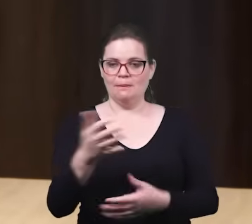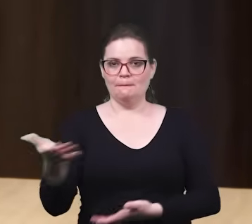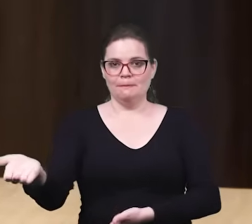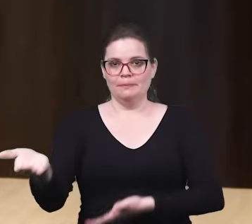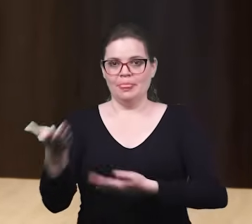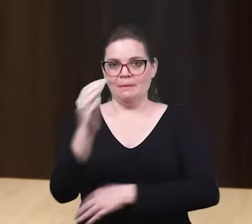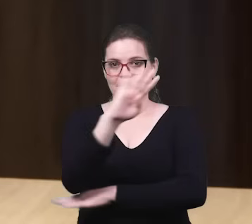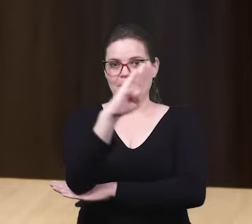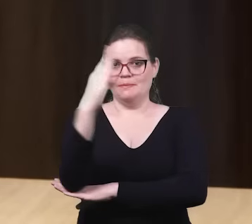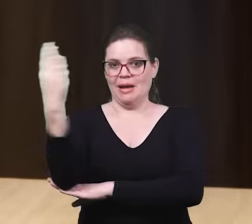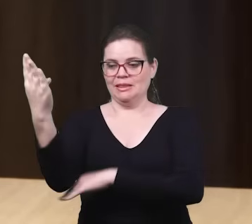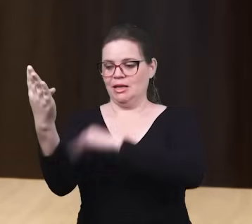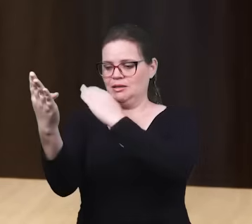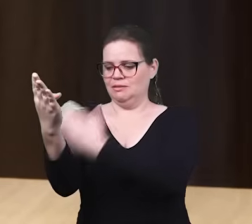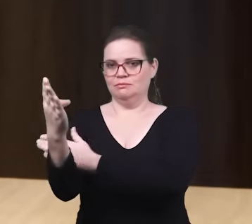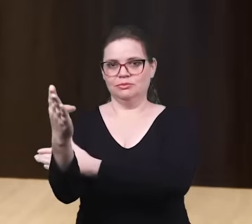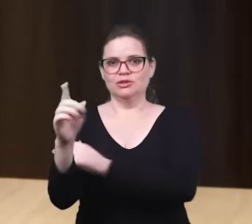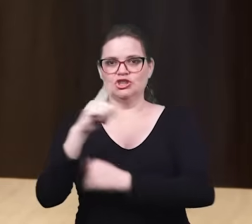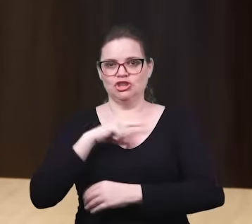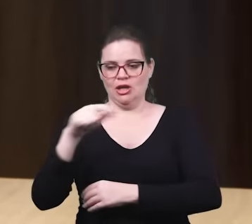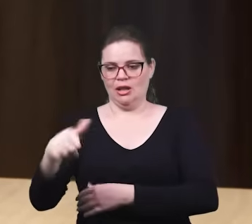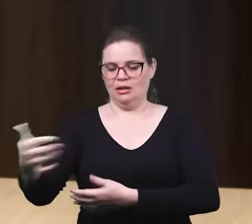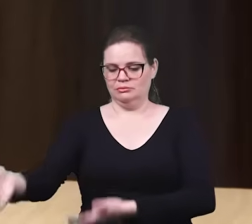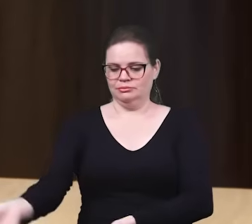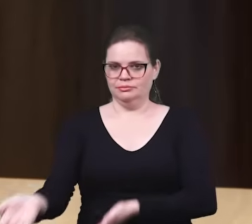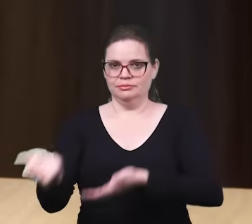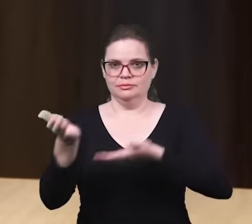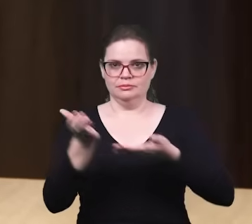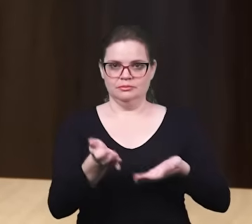palavra de Deus está falando aqui? Esse lenho,